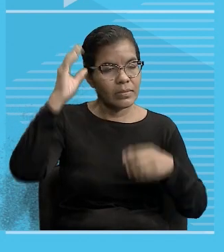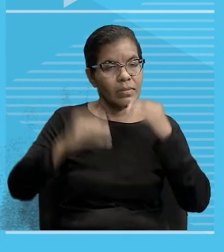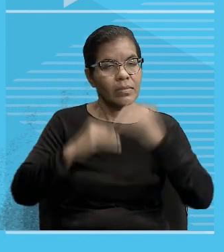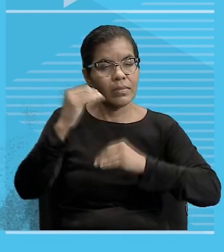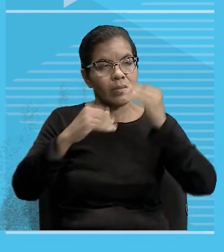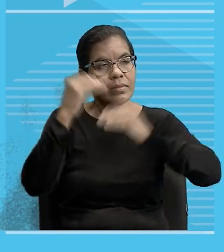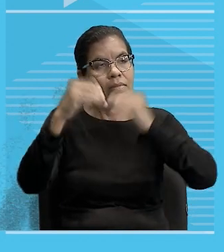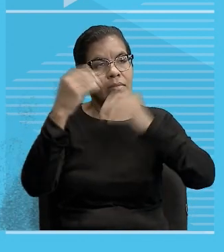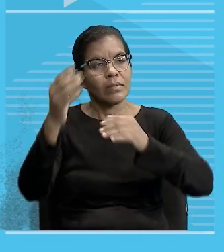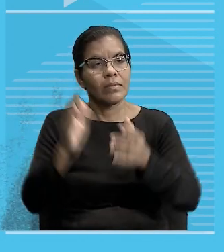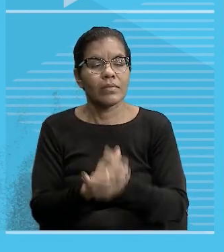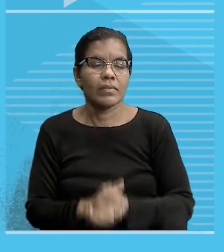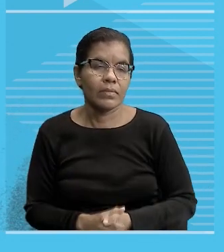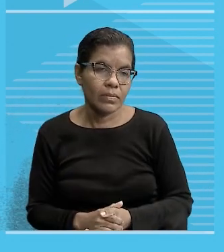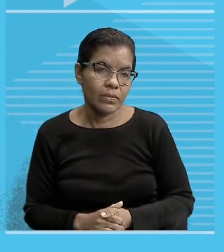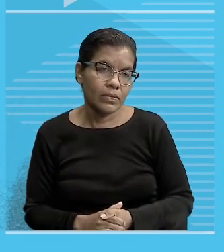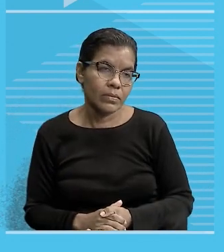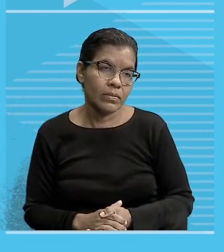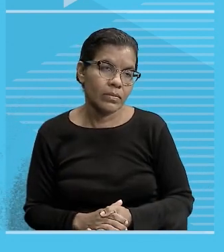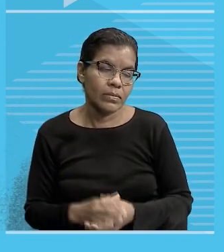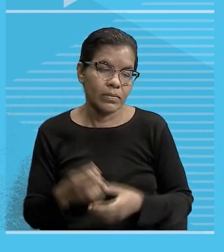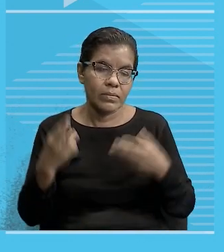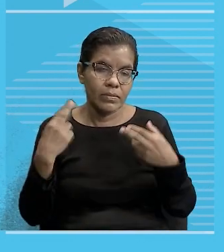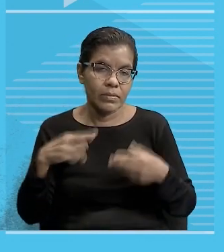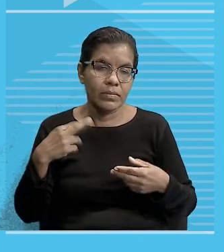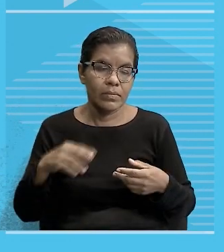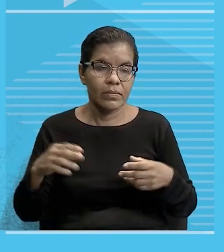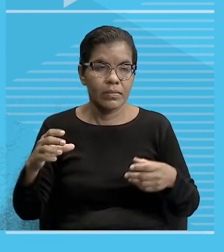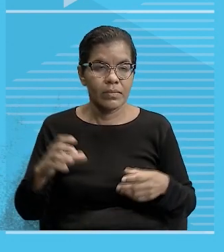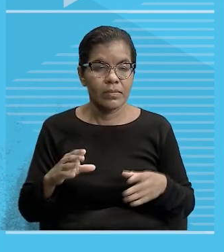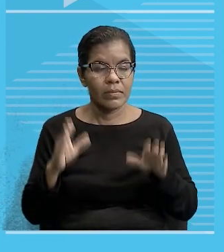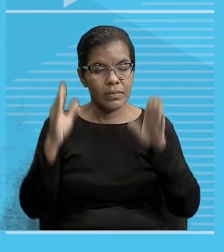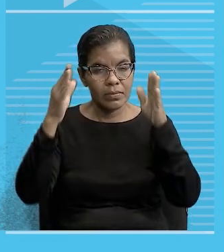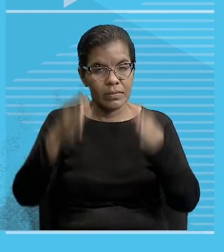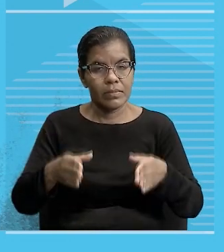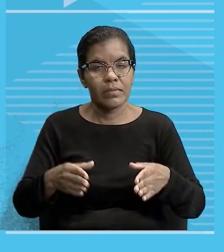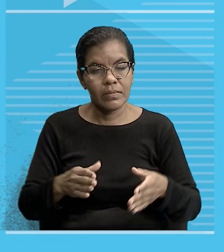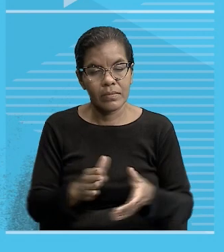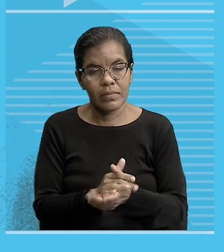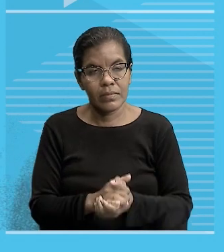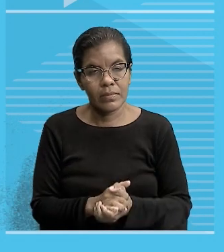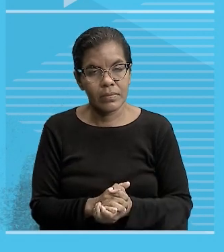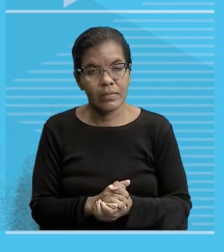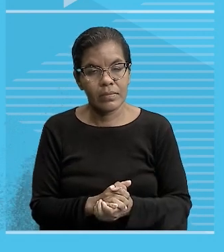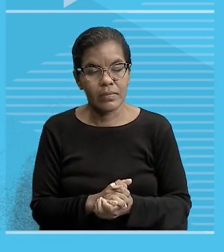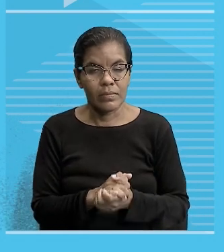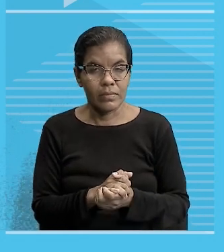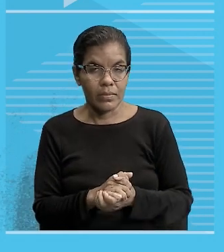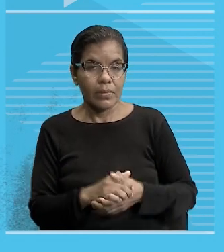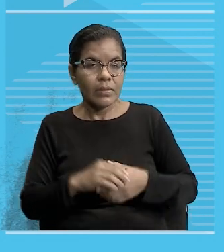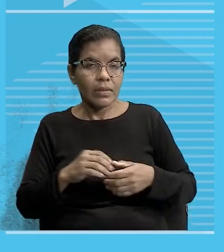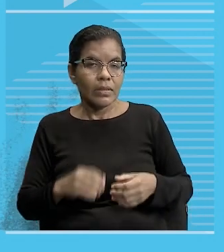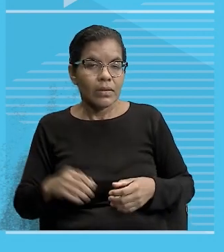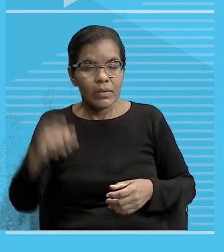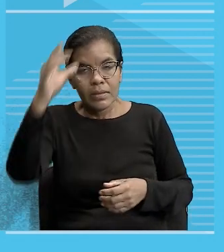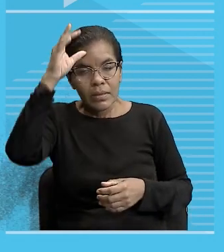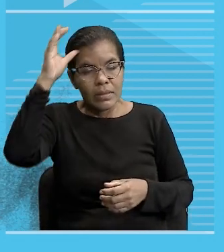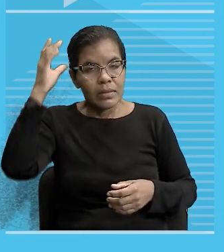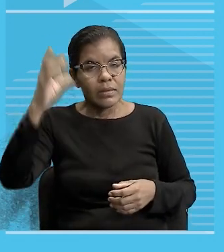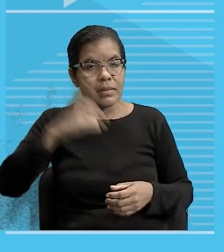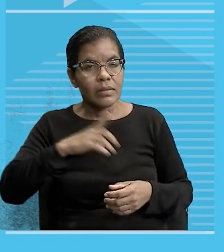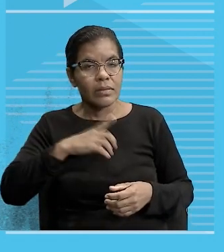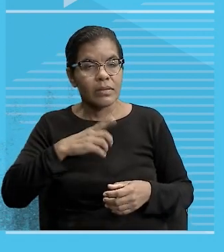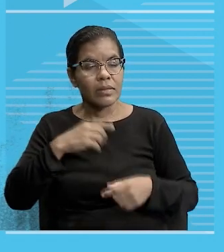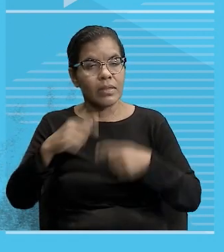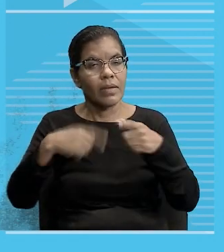a era do marketing no relacionamento que a concentração nos fornecedores na manutenção dos clientes existentes aí depois